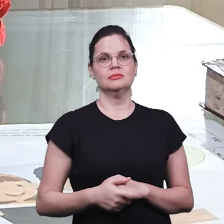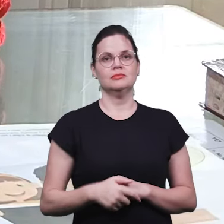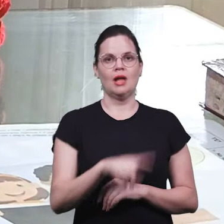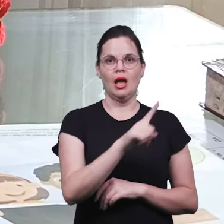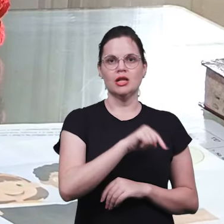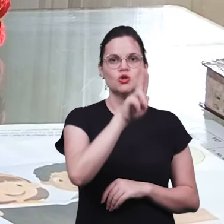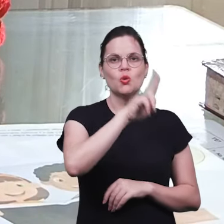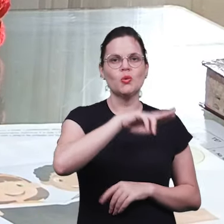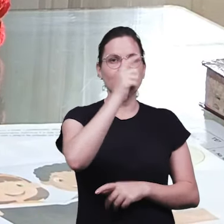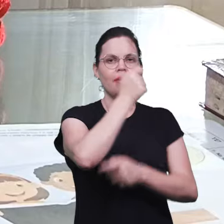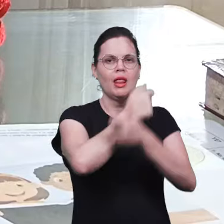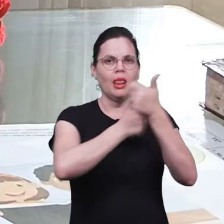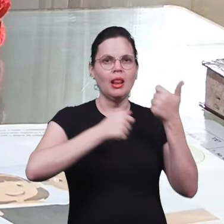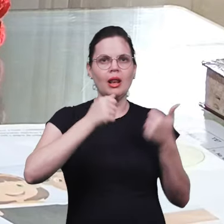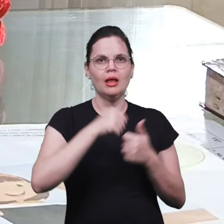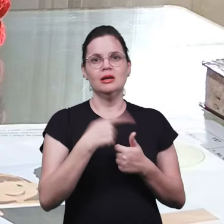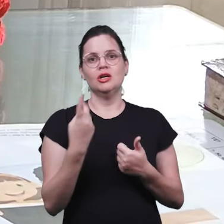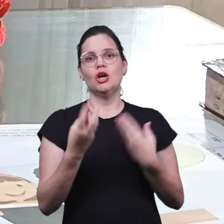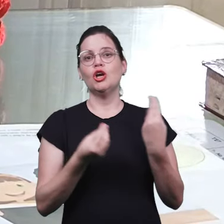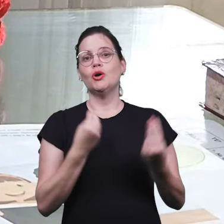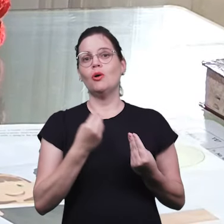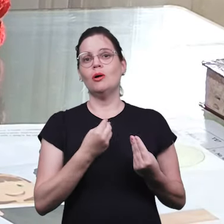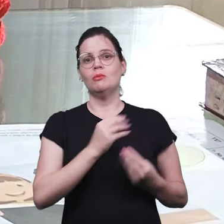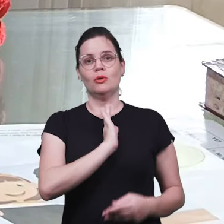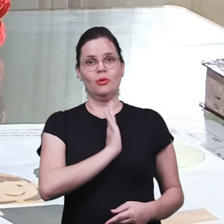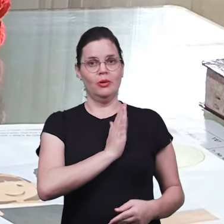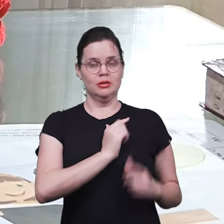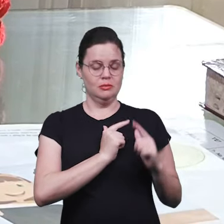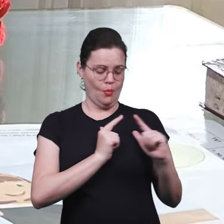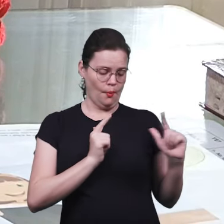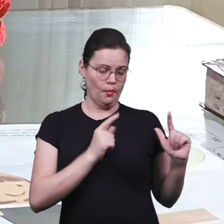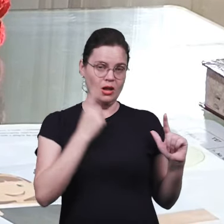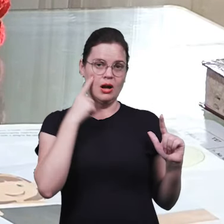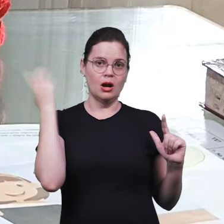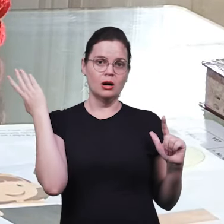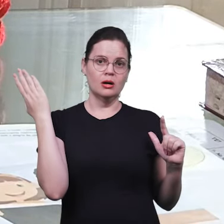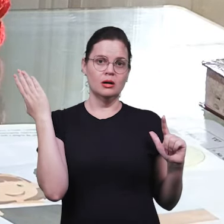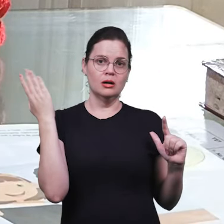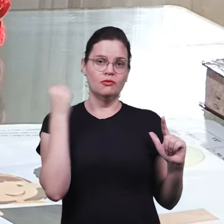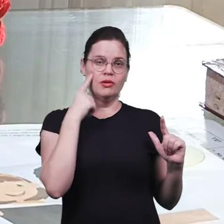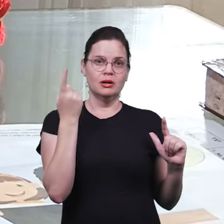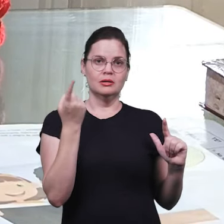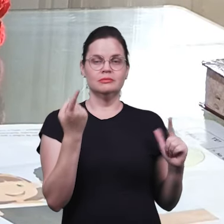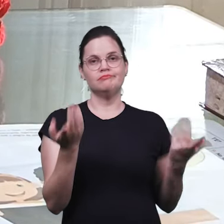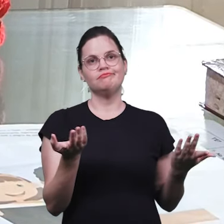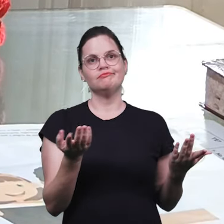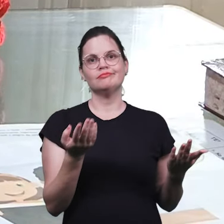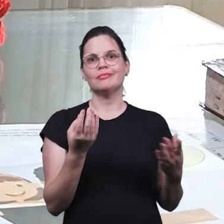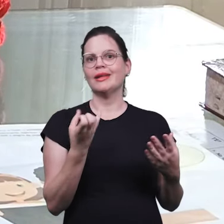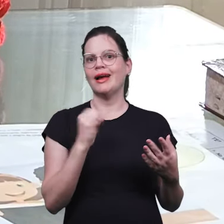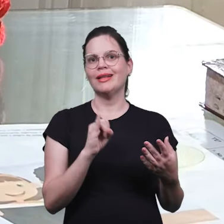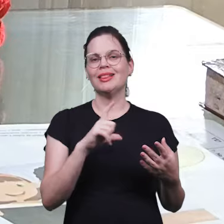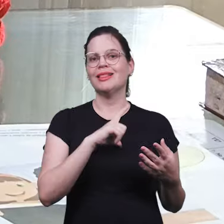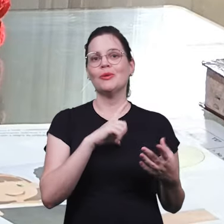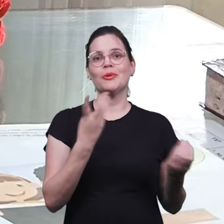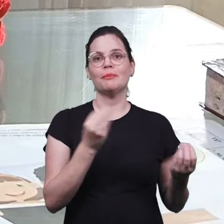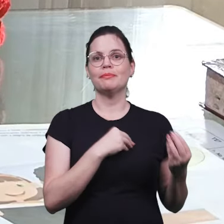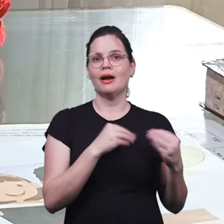E esse coração, como ele fica? Olha, ele fica vazio, não tem nada por dentro, né? Gera